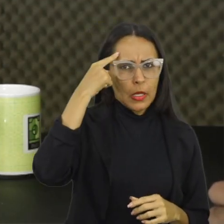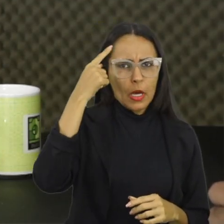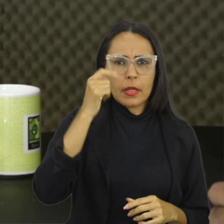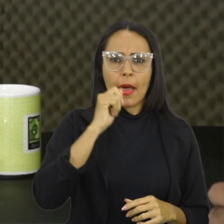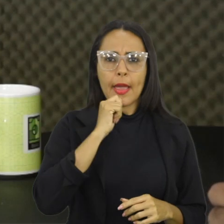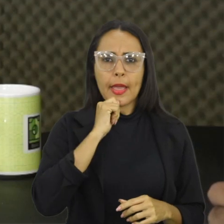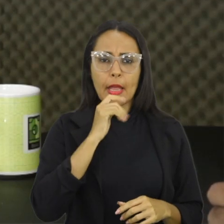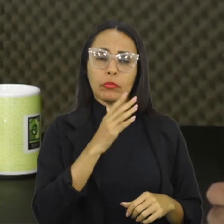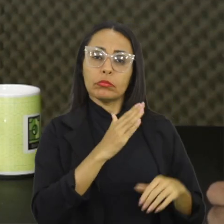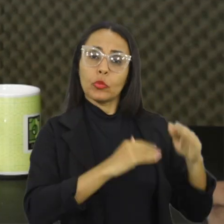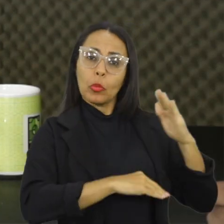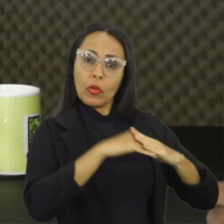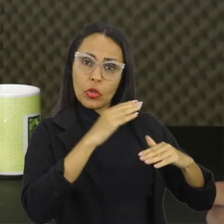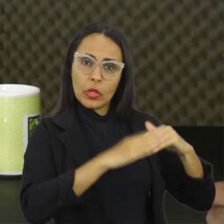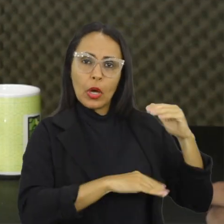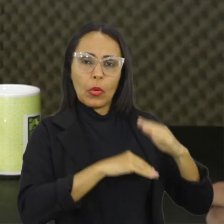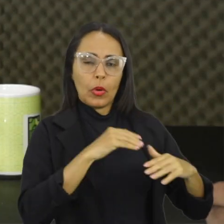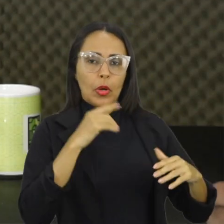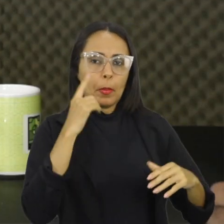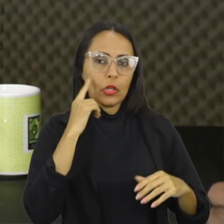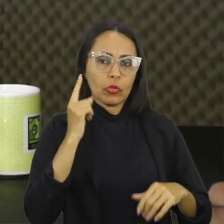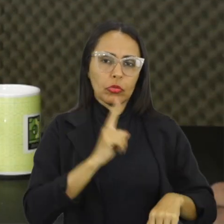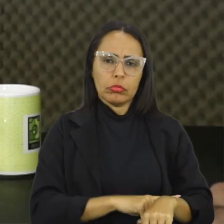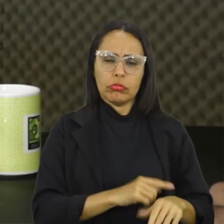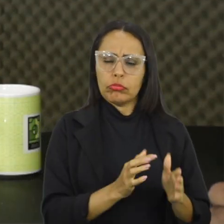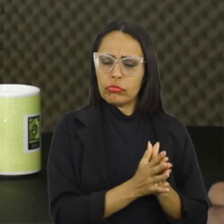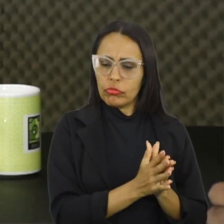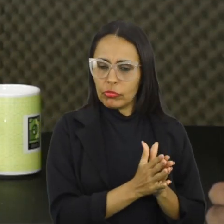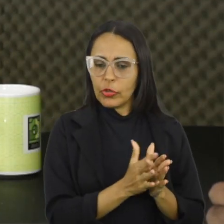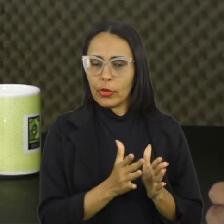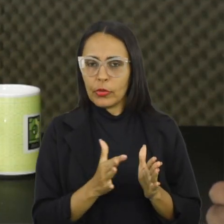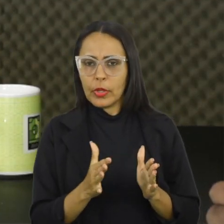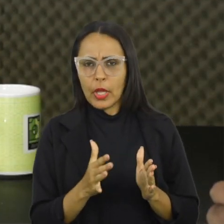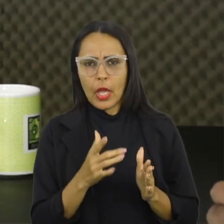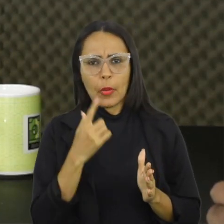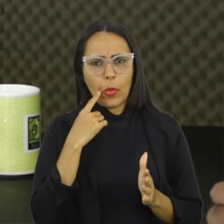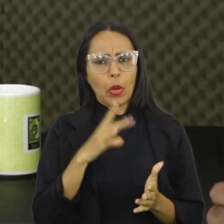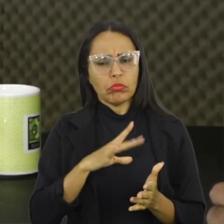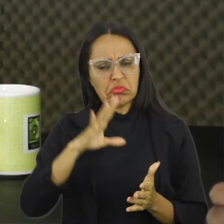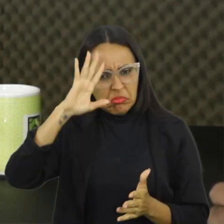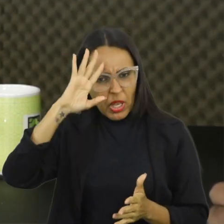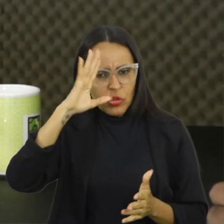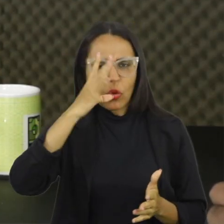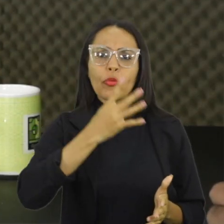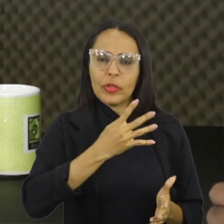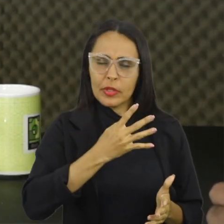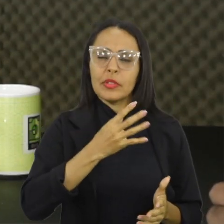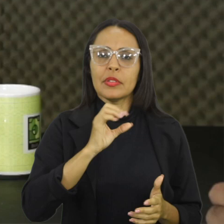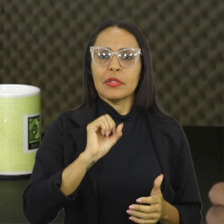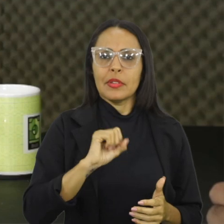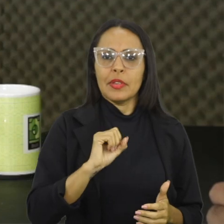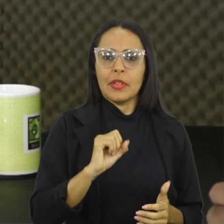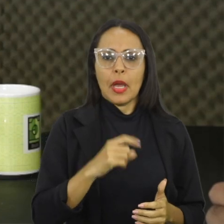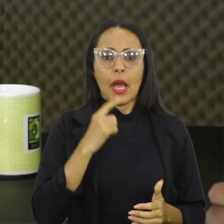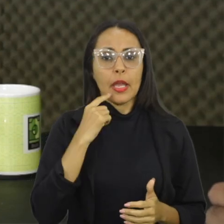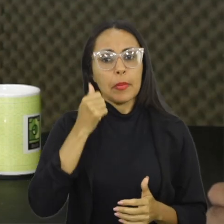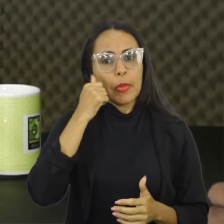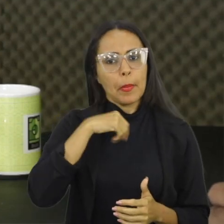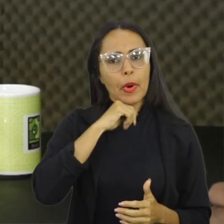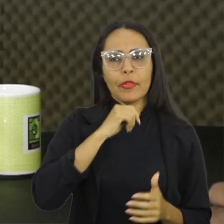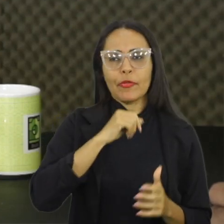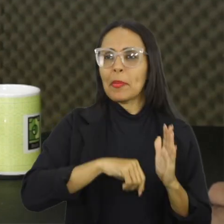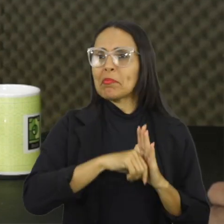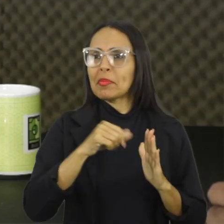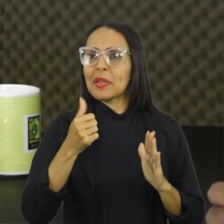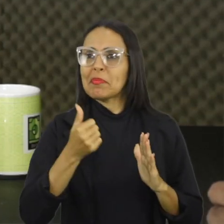me profissionalizar. Mas quando chegou o tempo, e eu realmente decidi por isso, minha mãe foi a